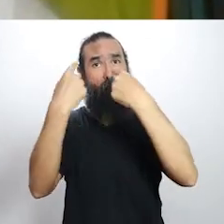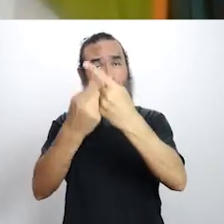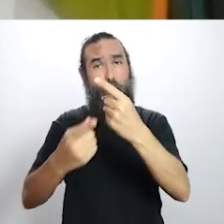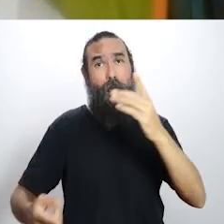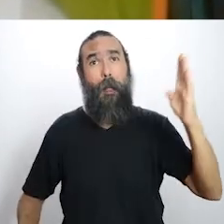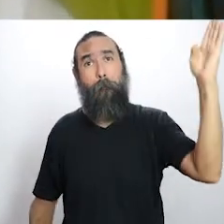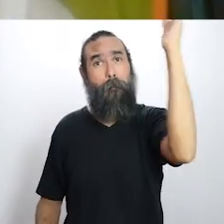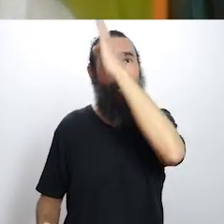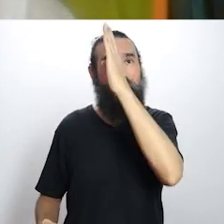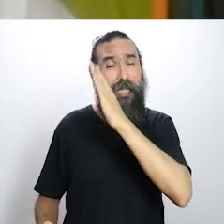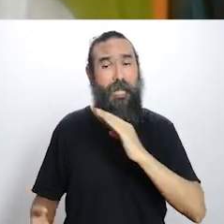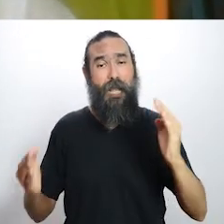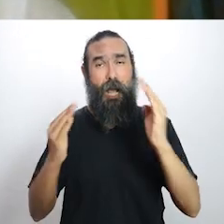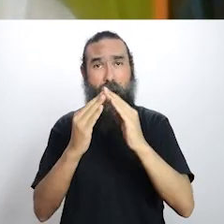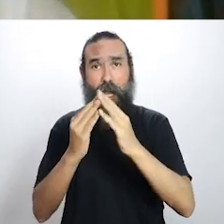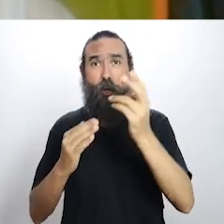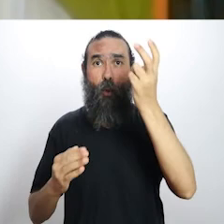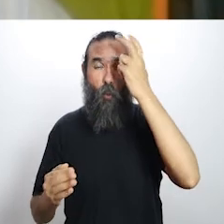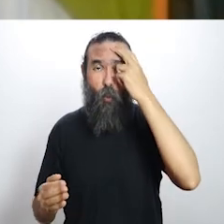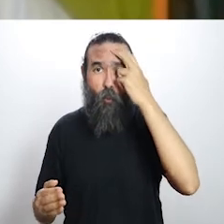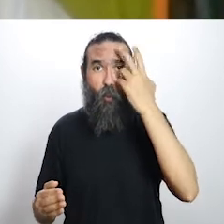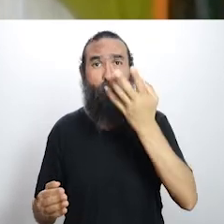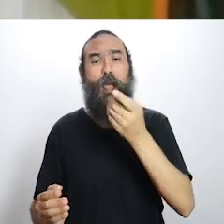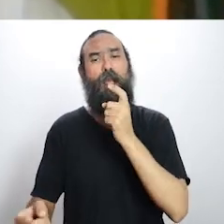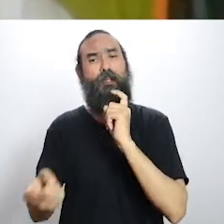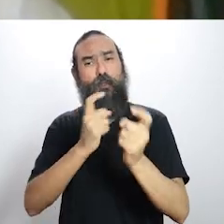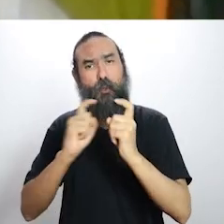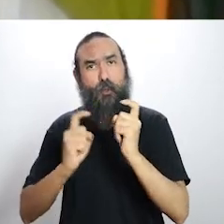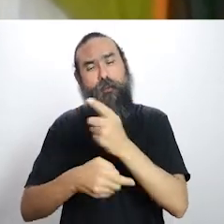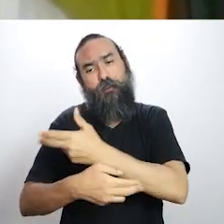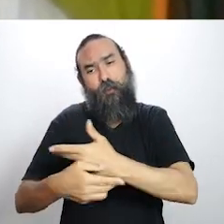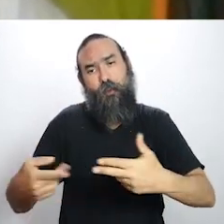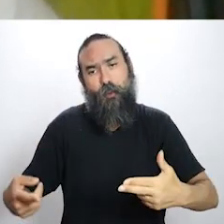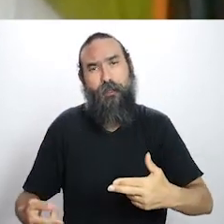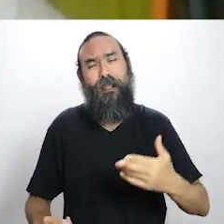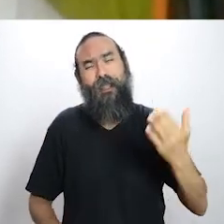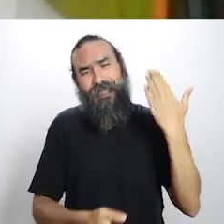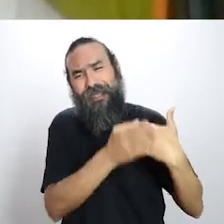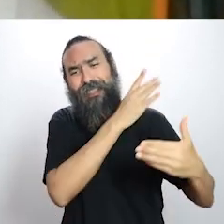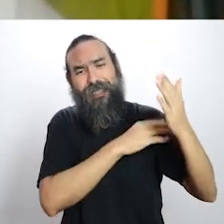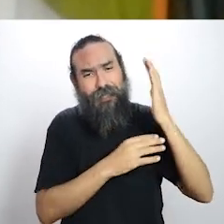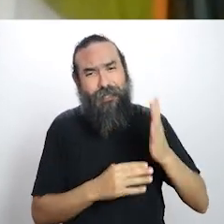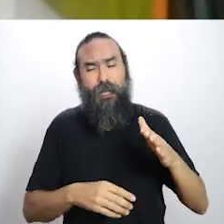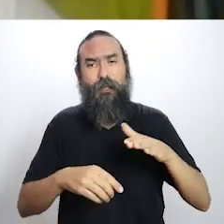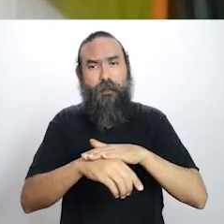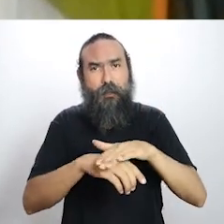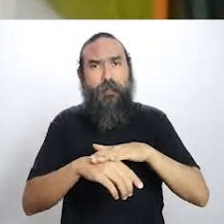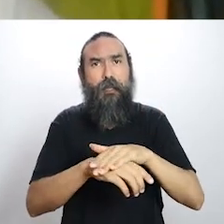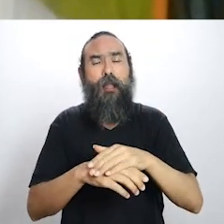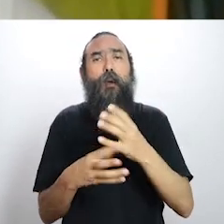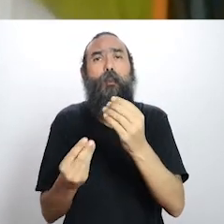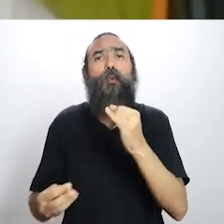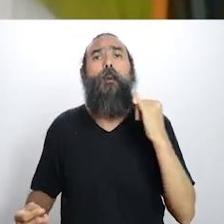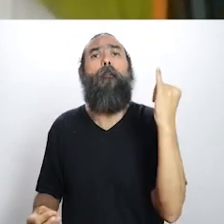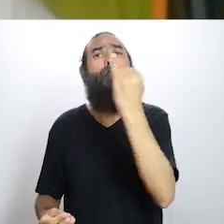Cultura. E tudo isso que foi discutido durante tanto tempo tem um valor enorme,